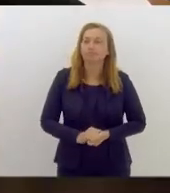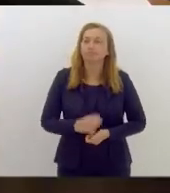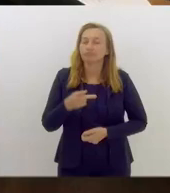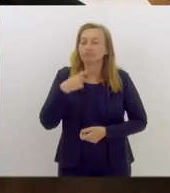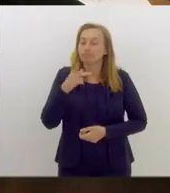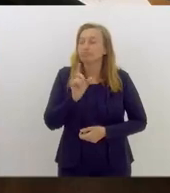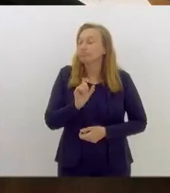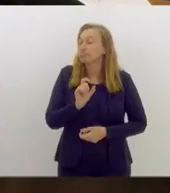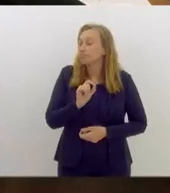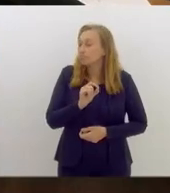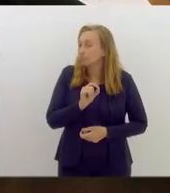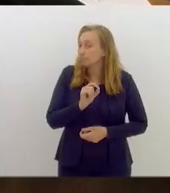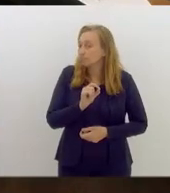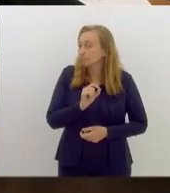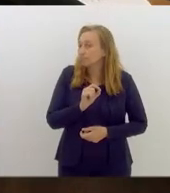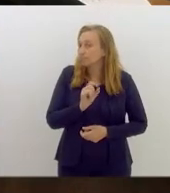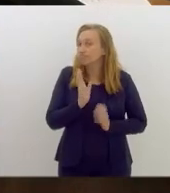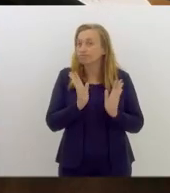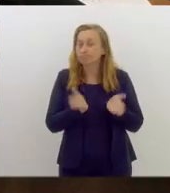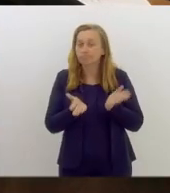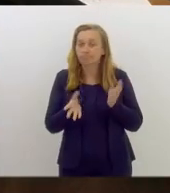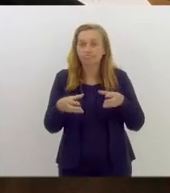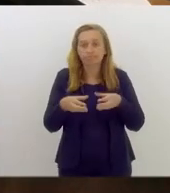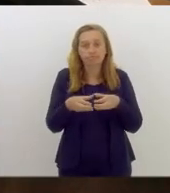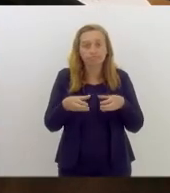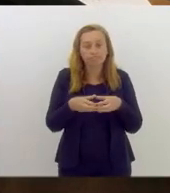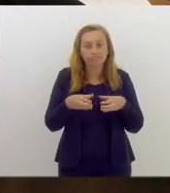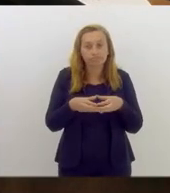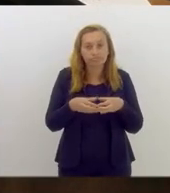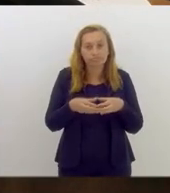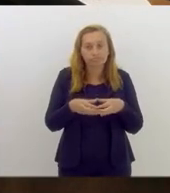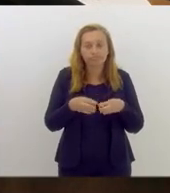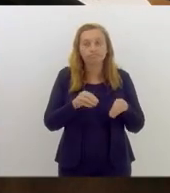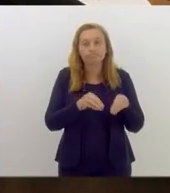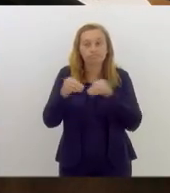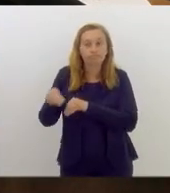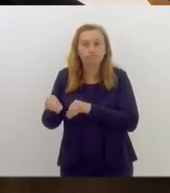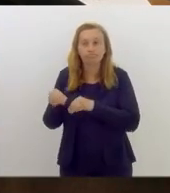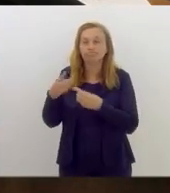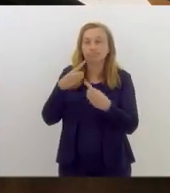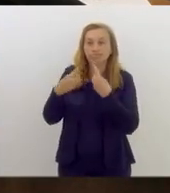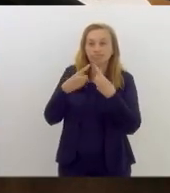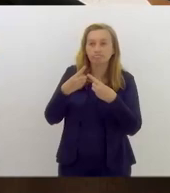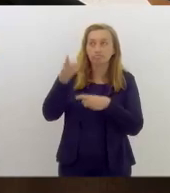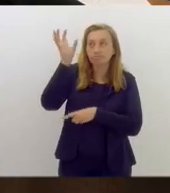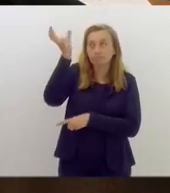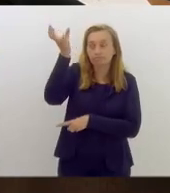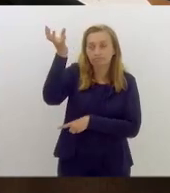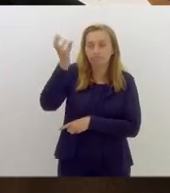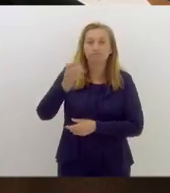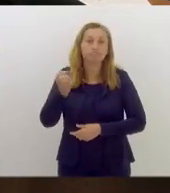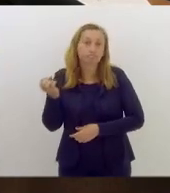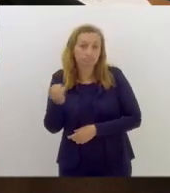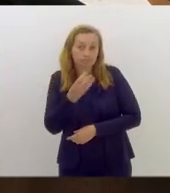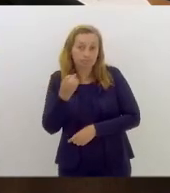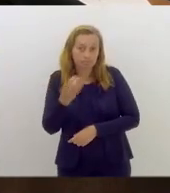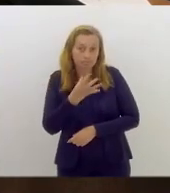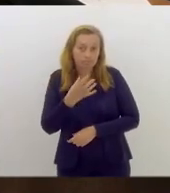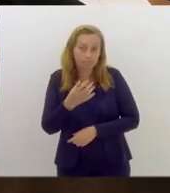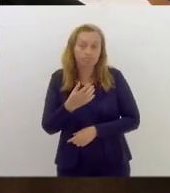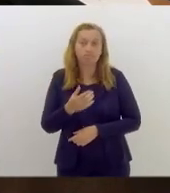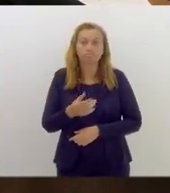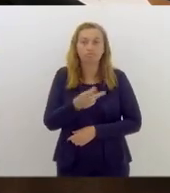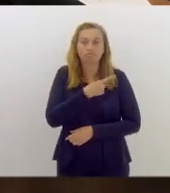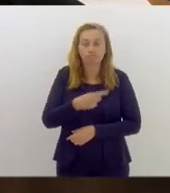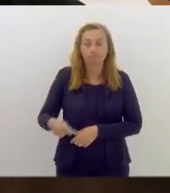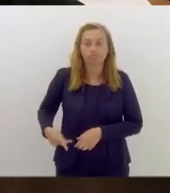dizendo que estávamos hoje no grupo da transição exatamente discutindo a autoridade climática, que é uma novidade que o